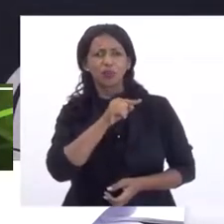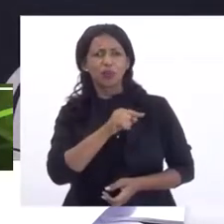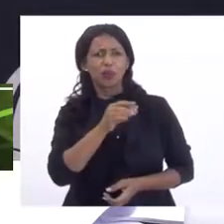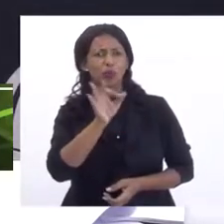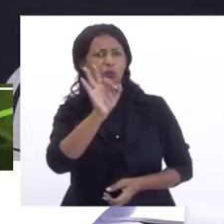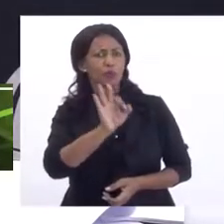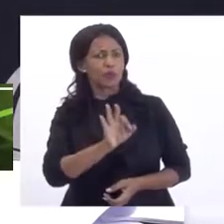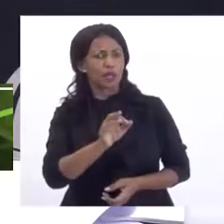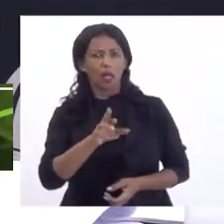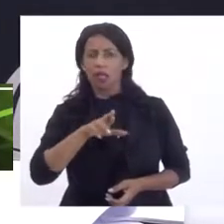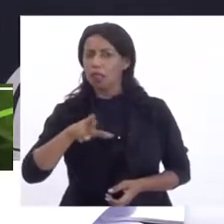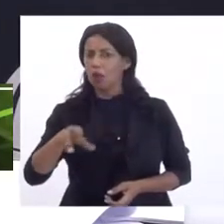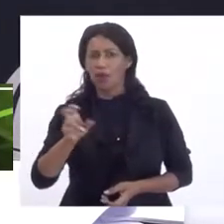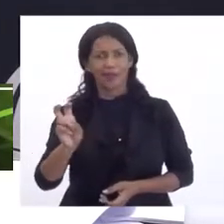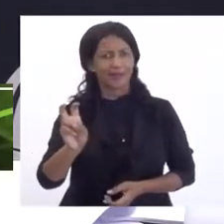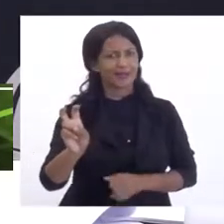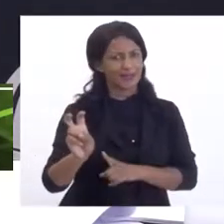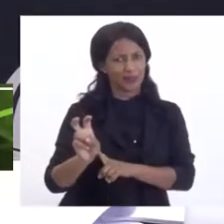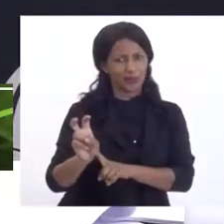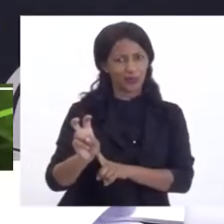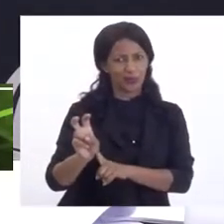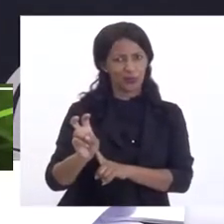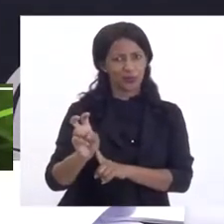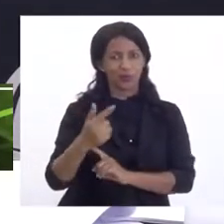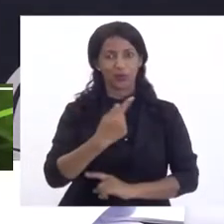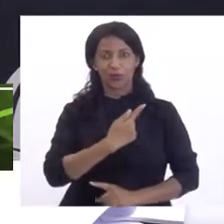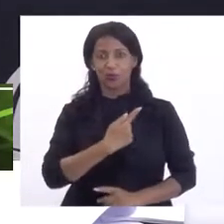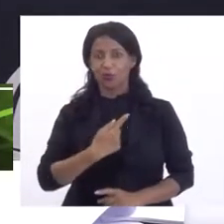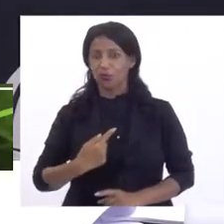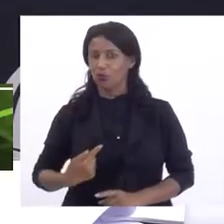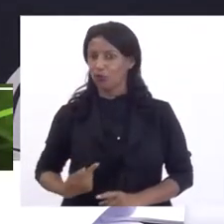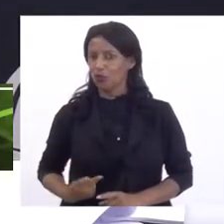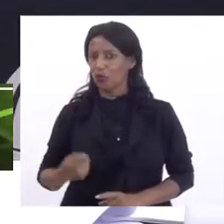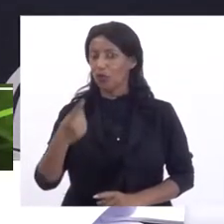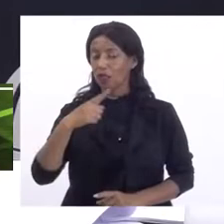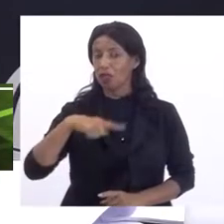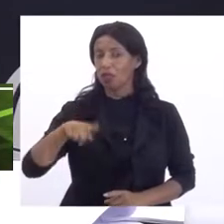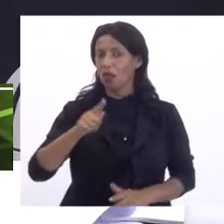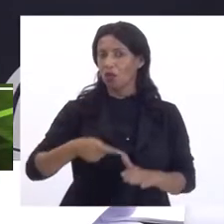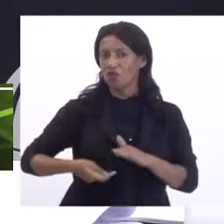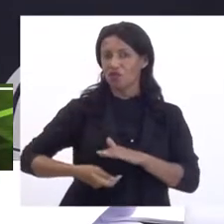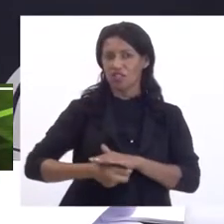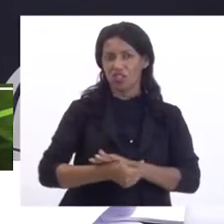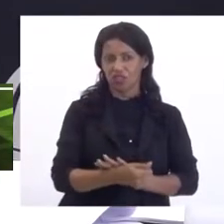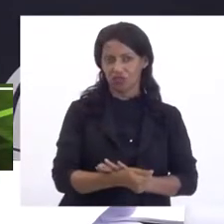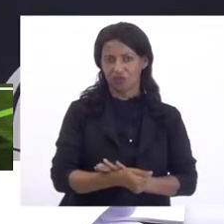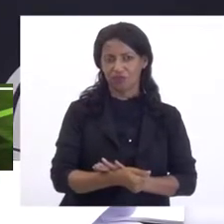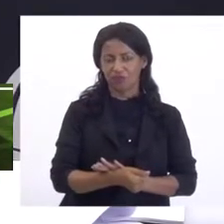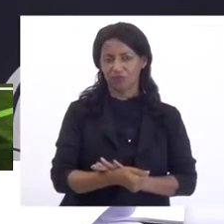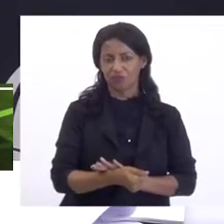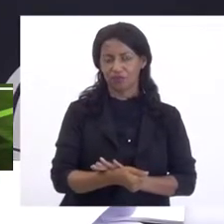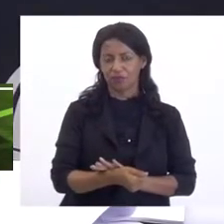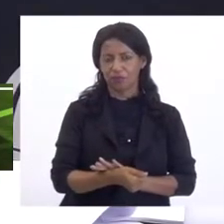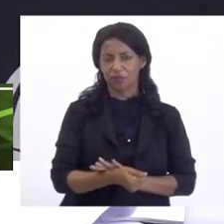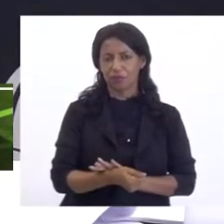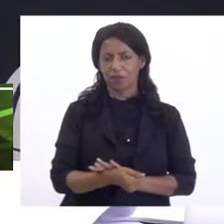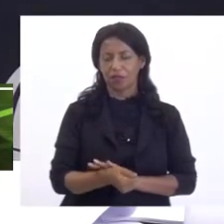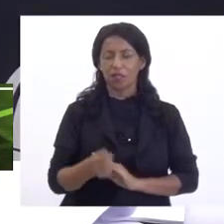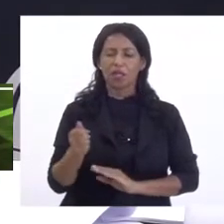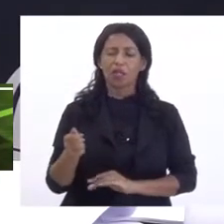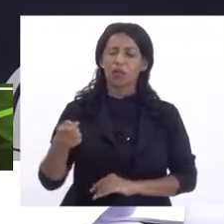era 5. E os governos não investiam. E o tribunal tinha